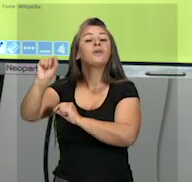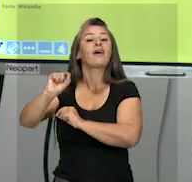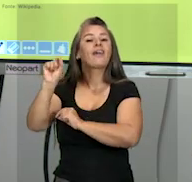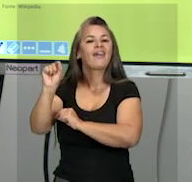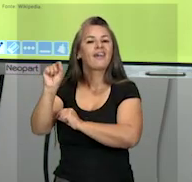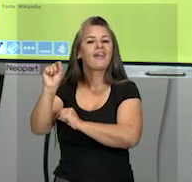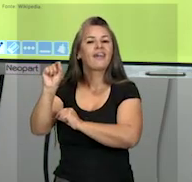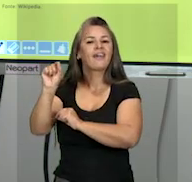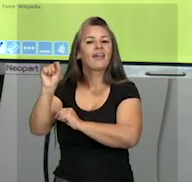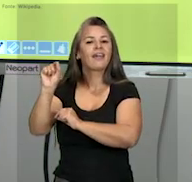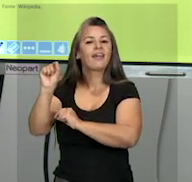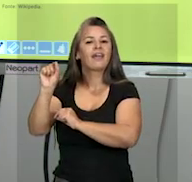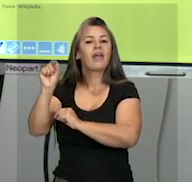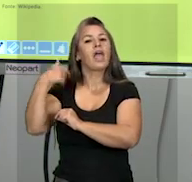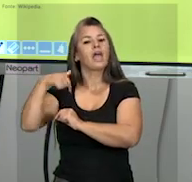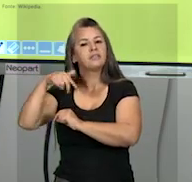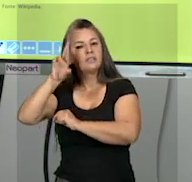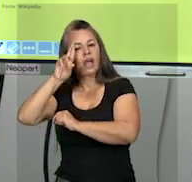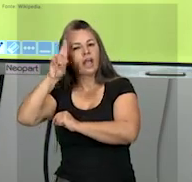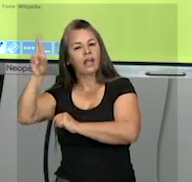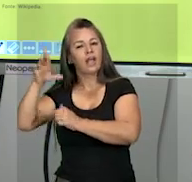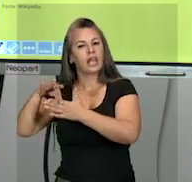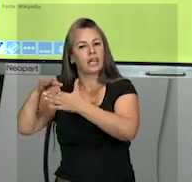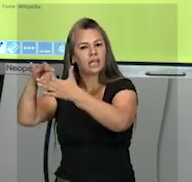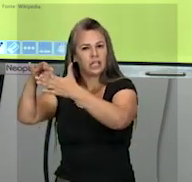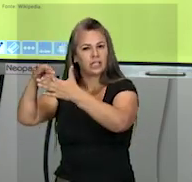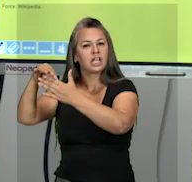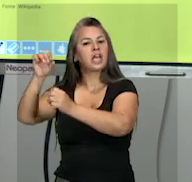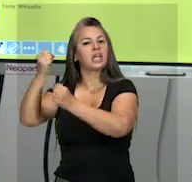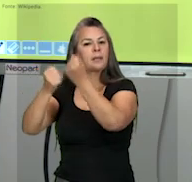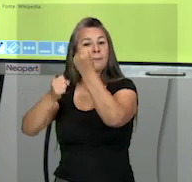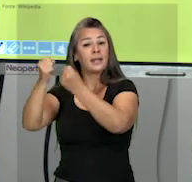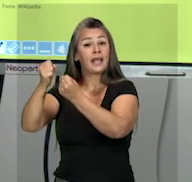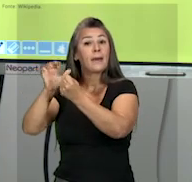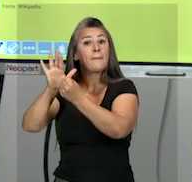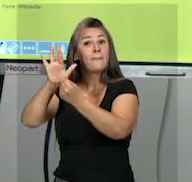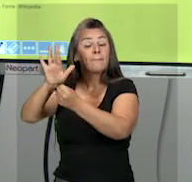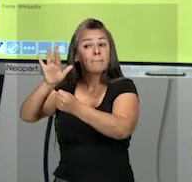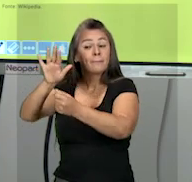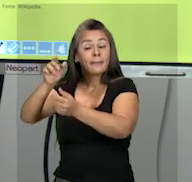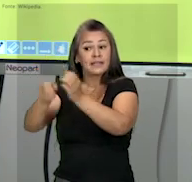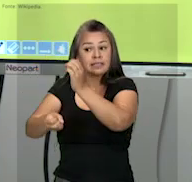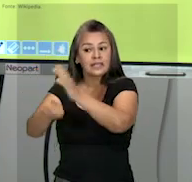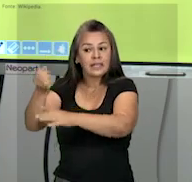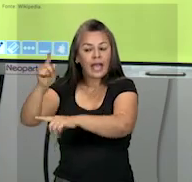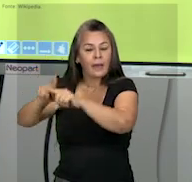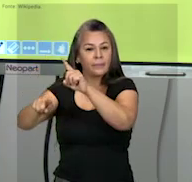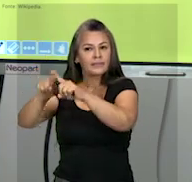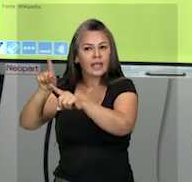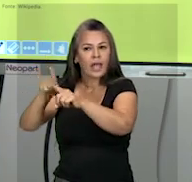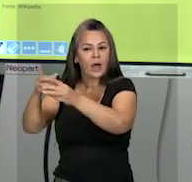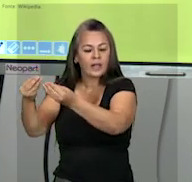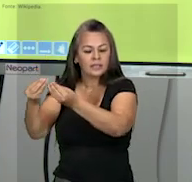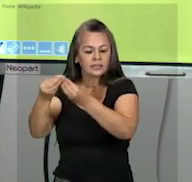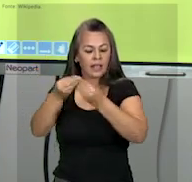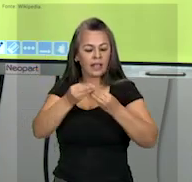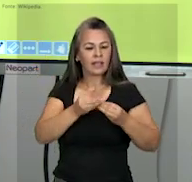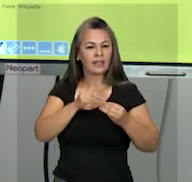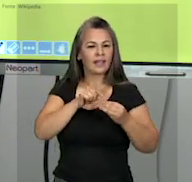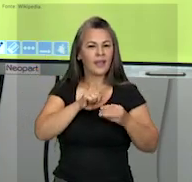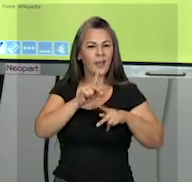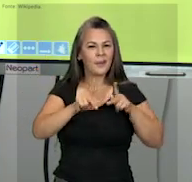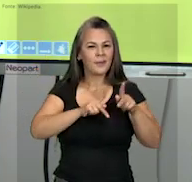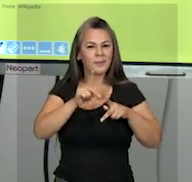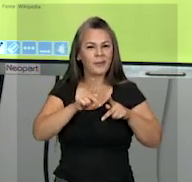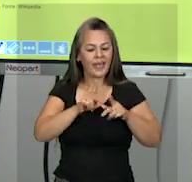esses cargos de chefia das grandes empresas japonesas e o chão de fábrica, a fábrica mesmo, migra para os países esses tigres